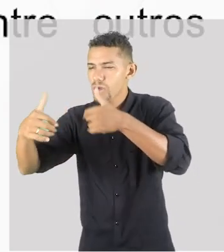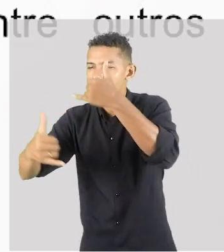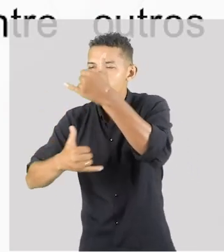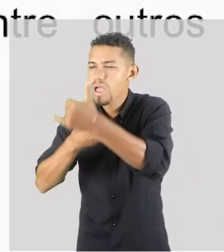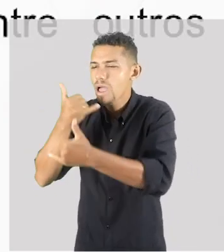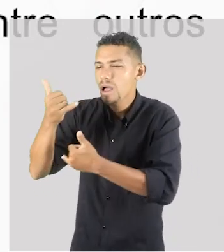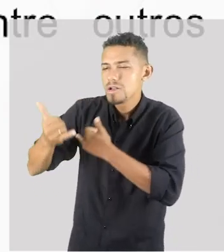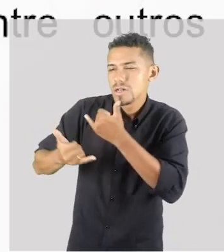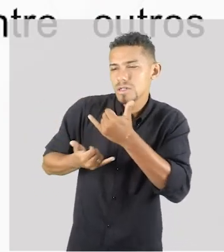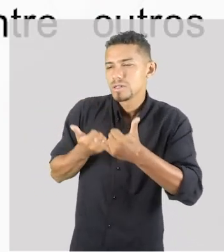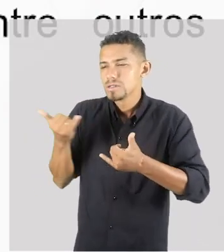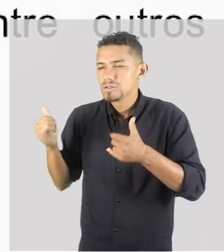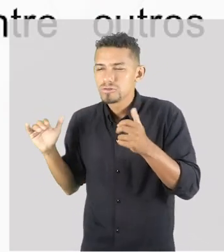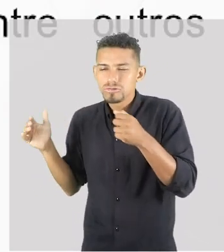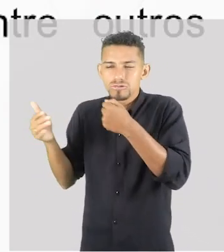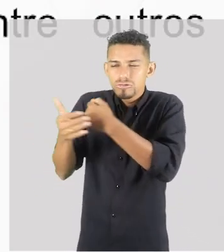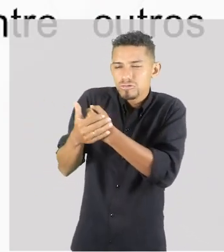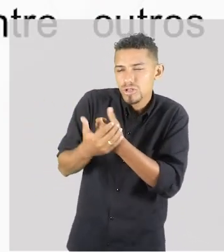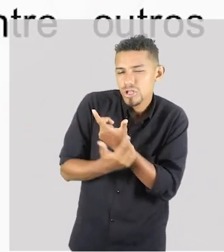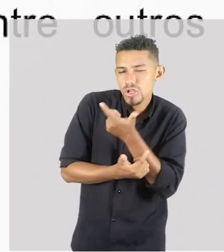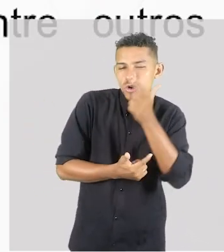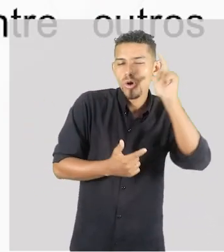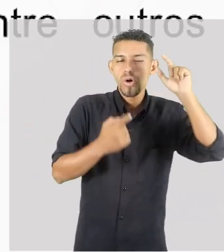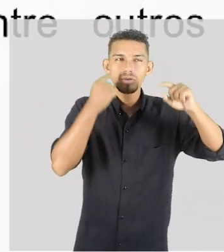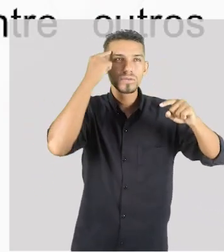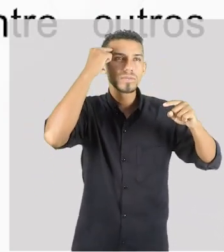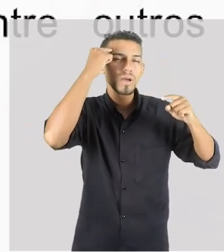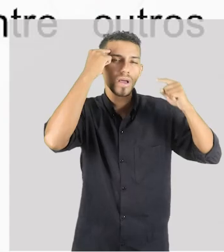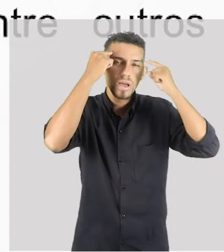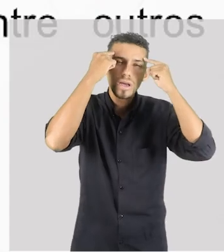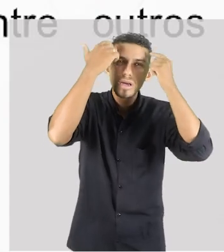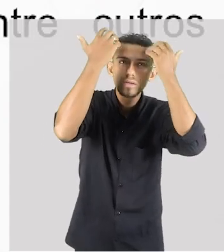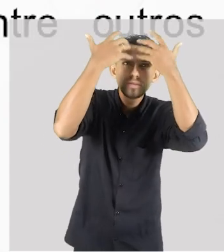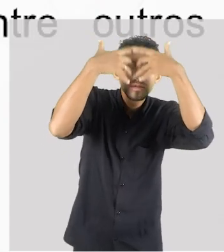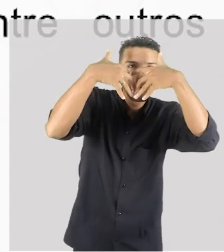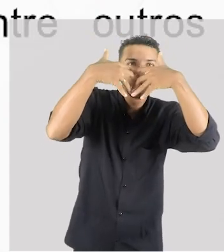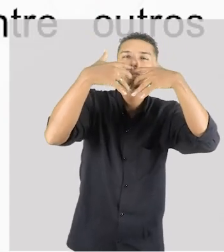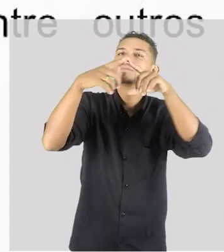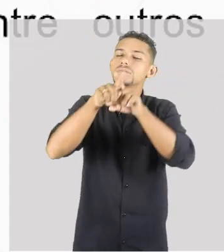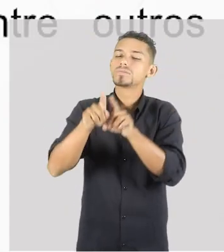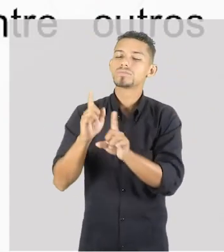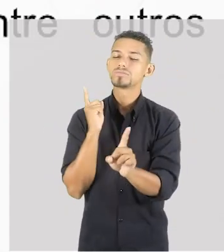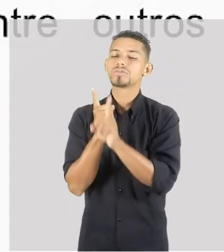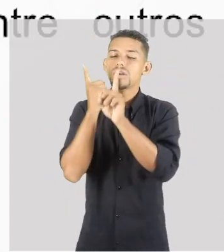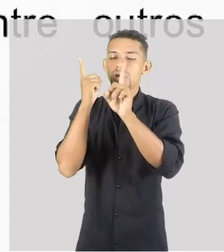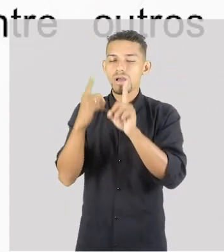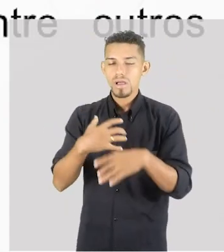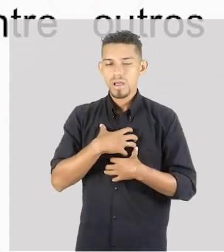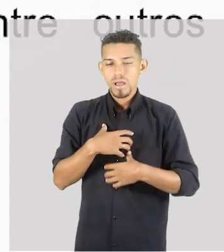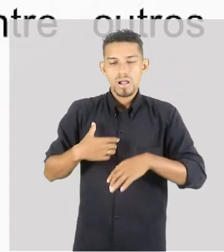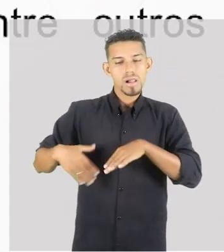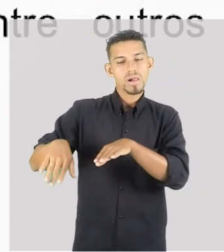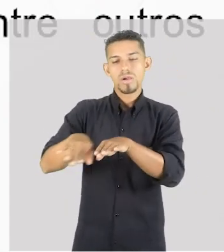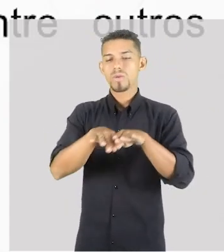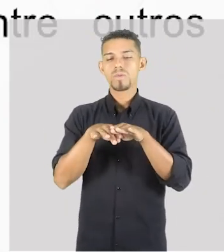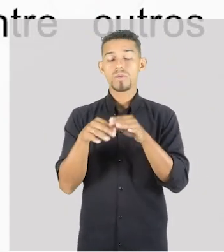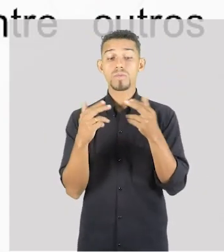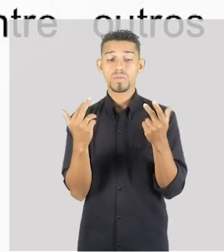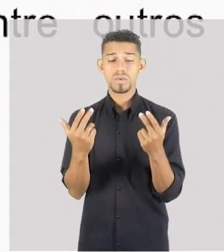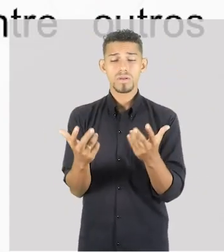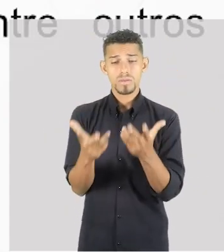brincou com ela de esconder entre outros pensamentos, encontrando-a sempre como igual, com igual